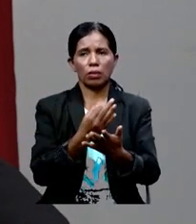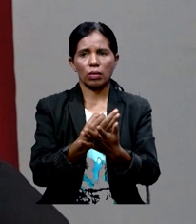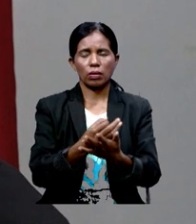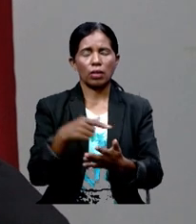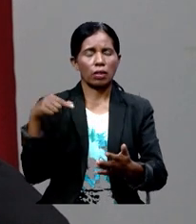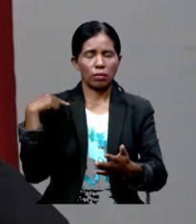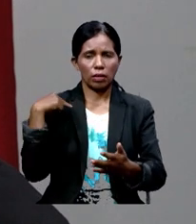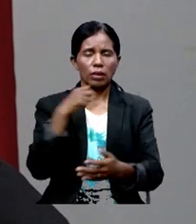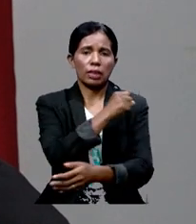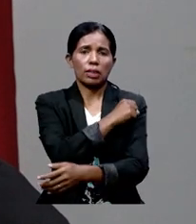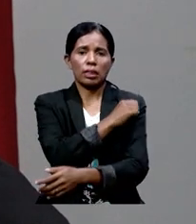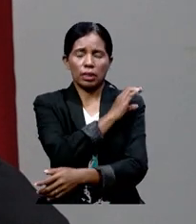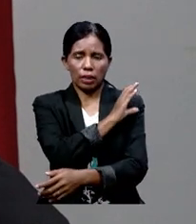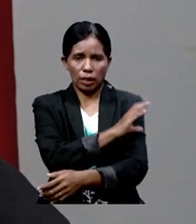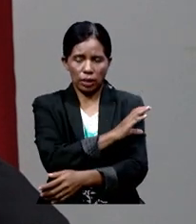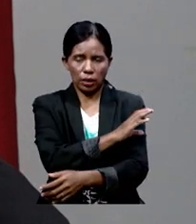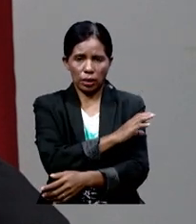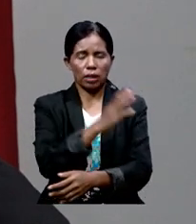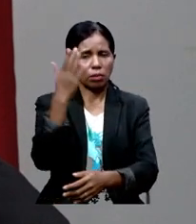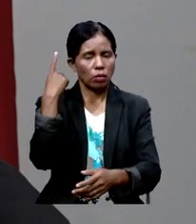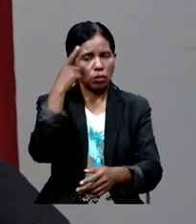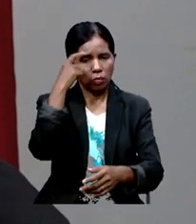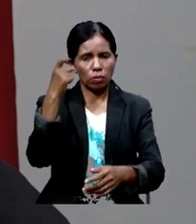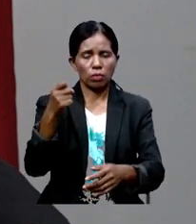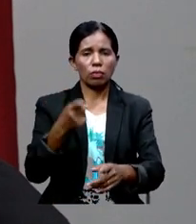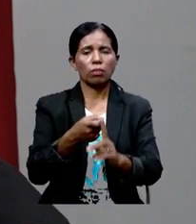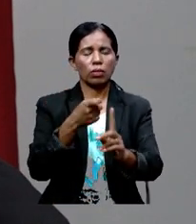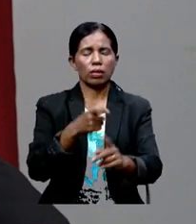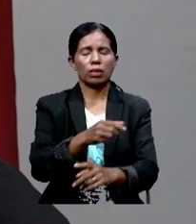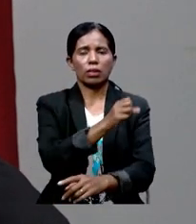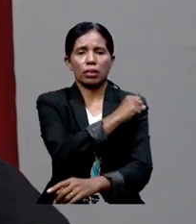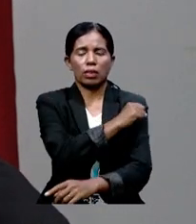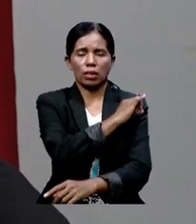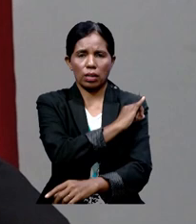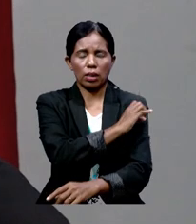gabinete apoio sociedade civil tambo o que iniciamos o gabinete dana